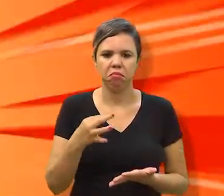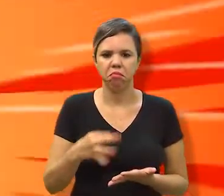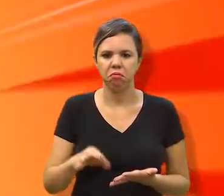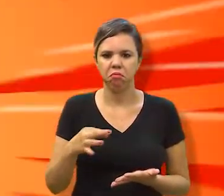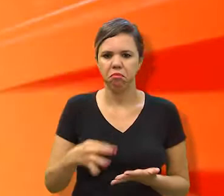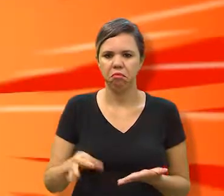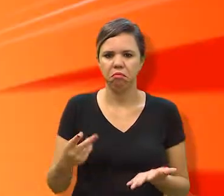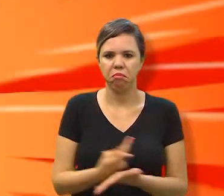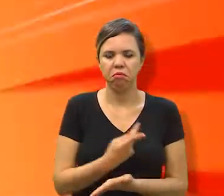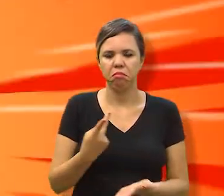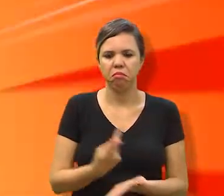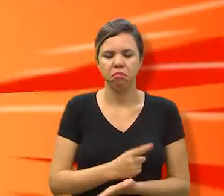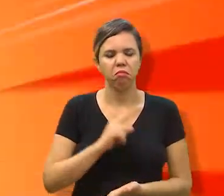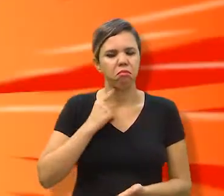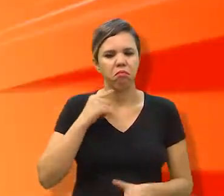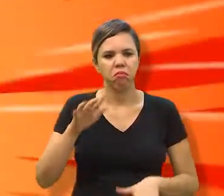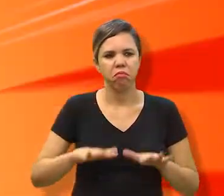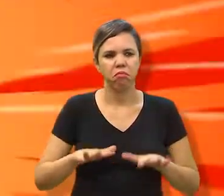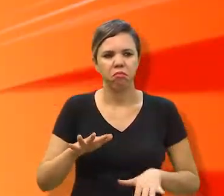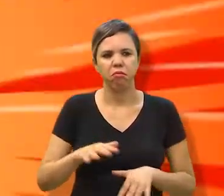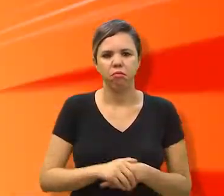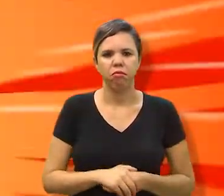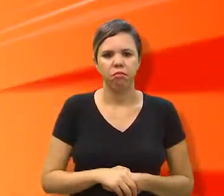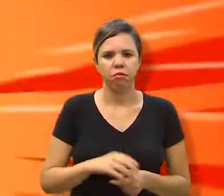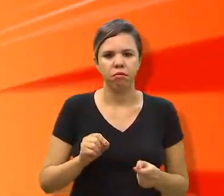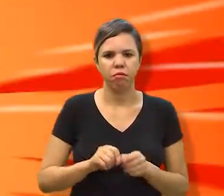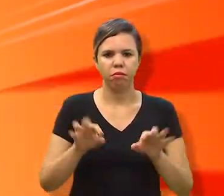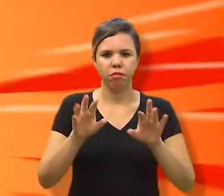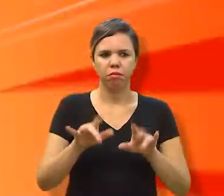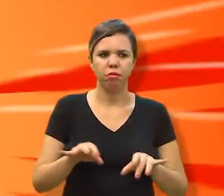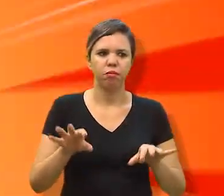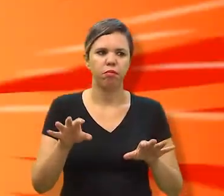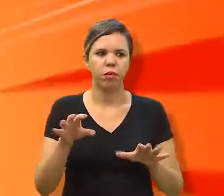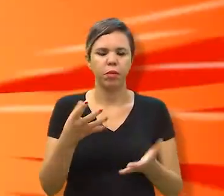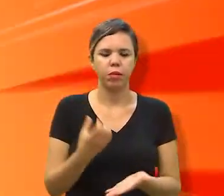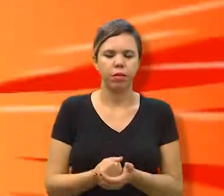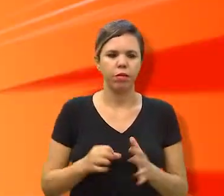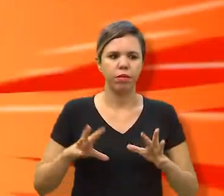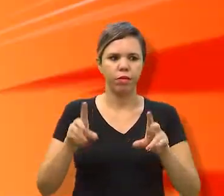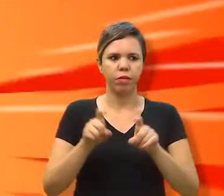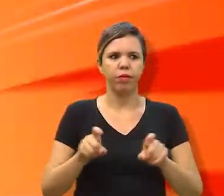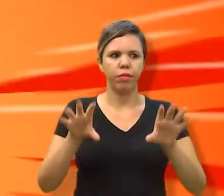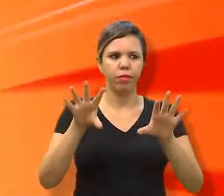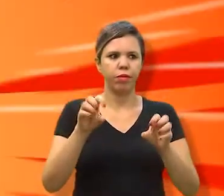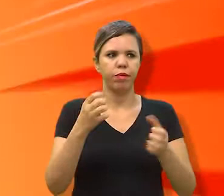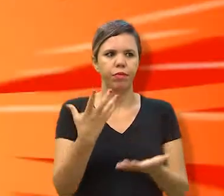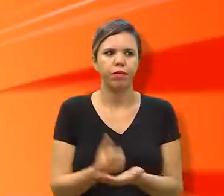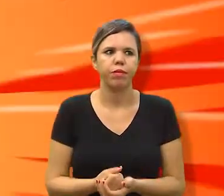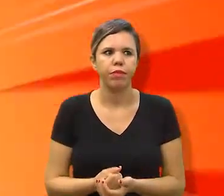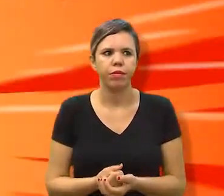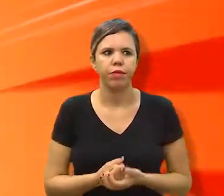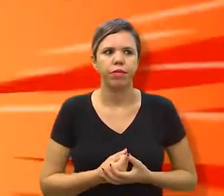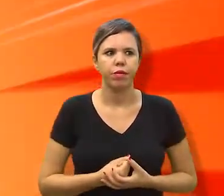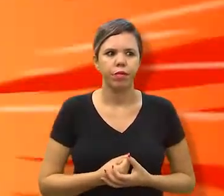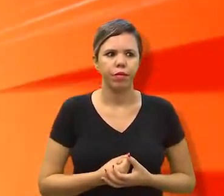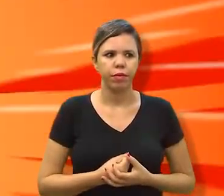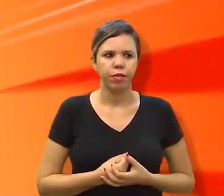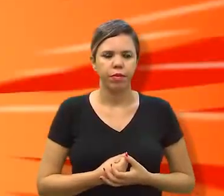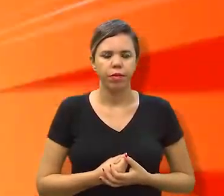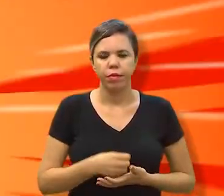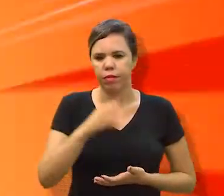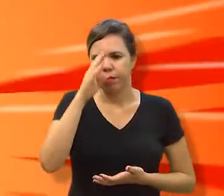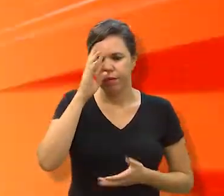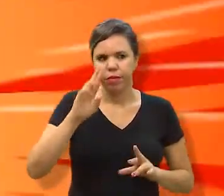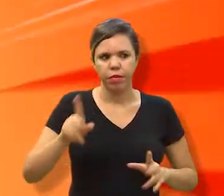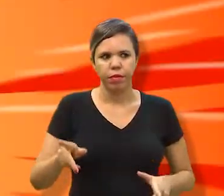o erro, às vezes manchava e tal. Então a gente fez tudo no computador. Esse volume ele é todo digital, desenhado todo no computador. Essa é a